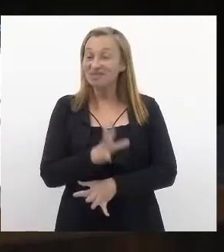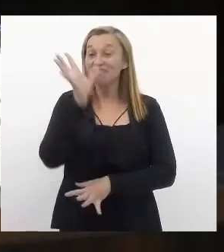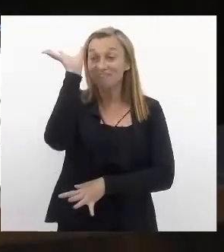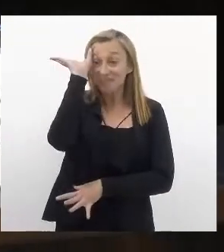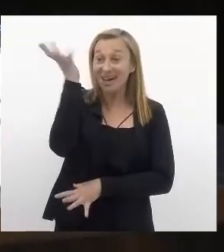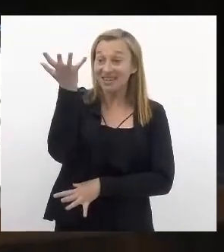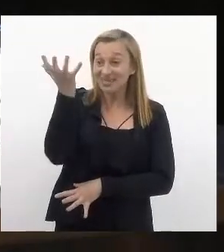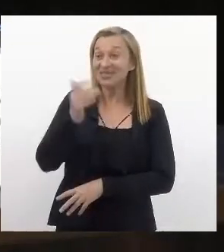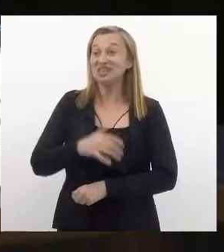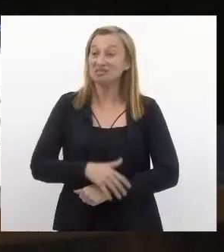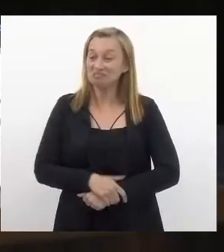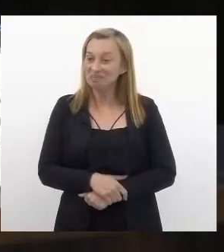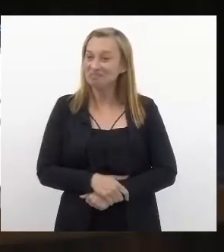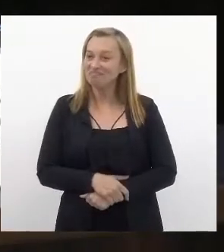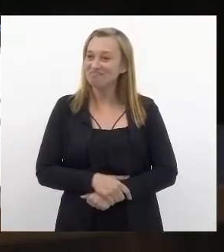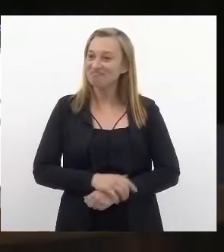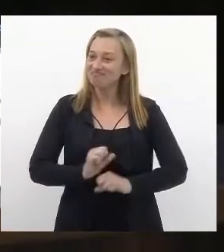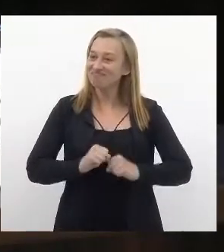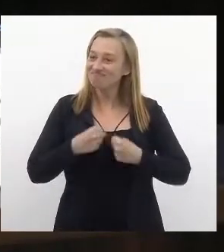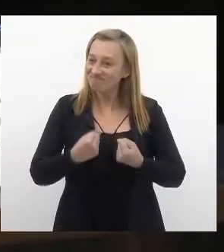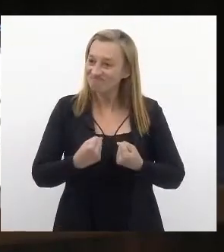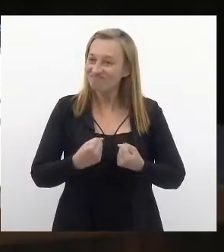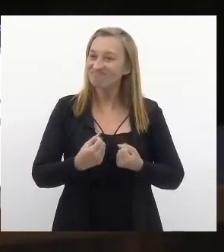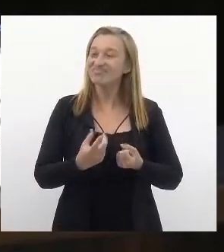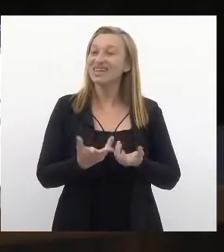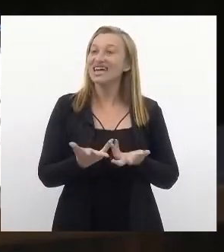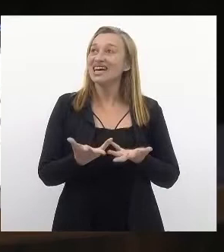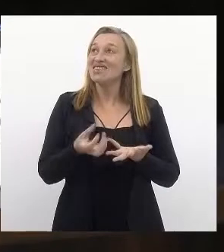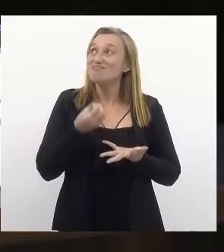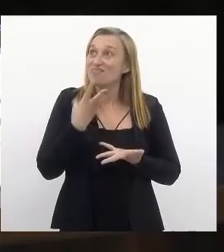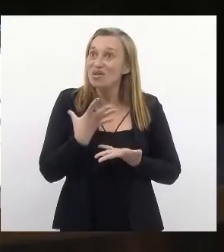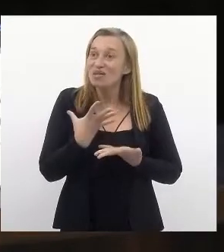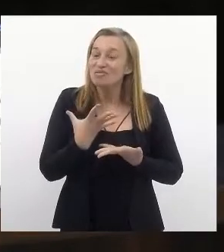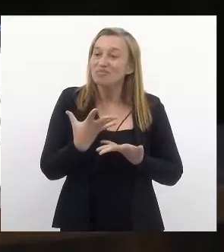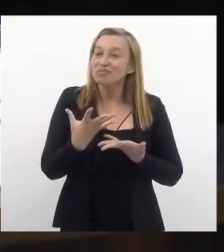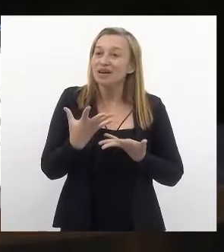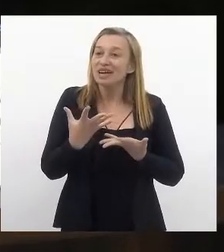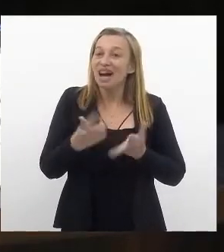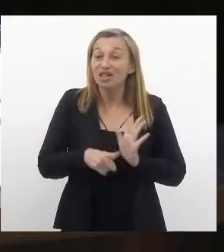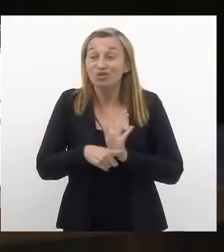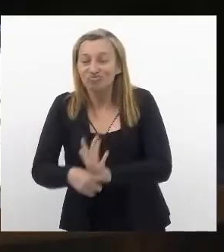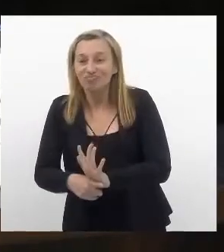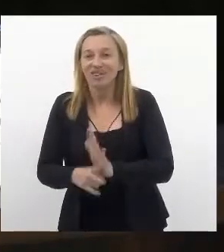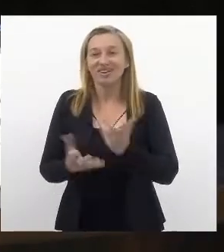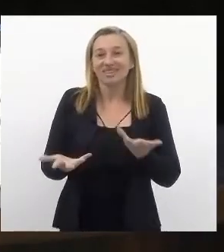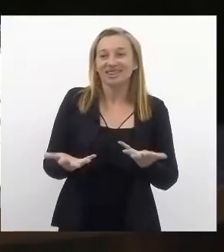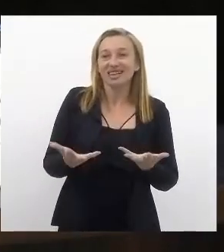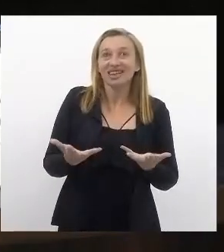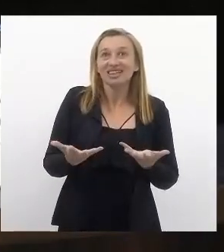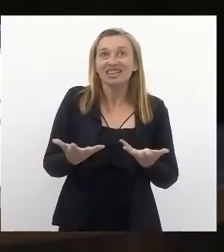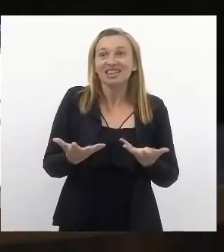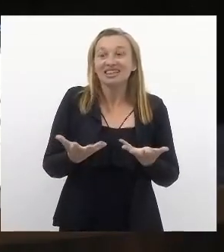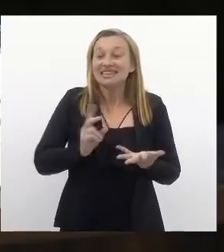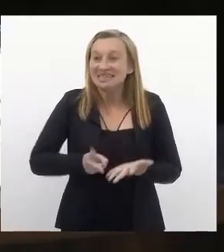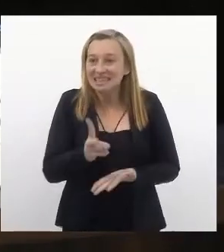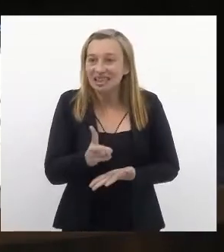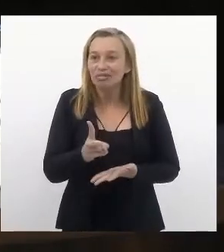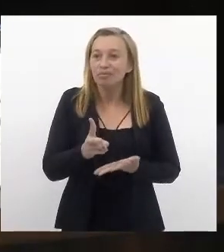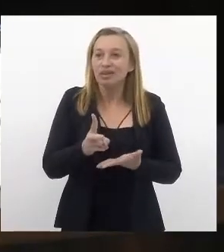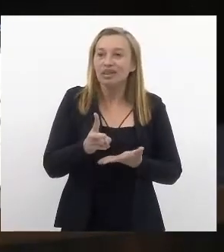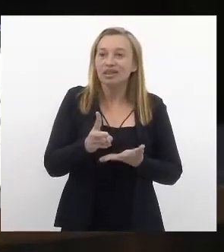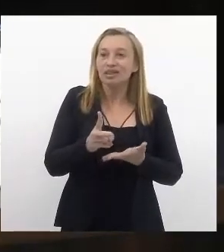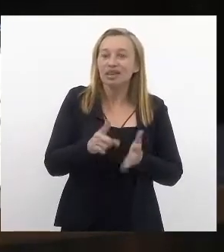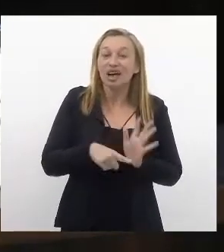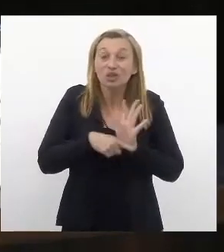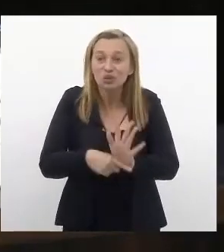resolver e buscar o que é bom para a comunidade, e sempre interferiu